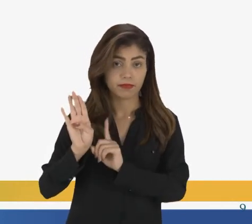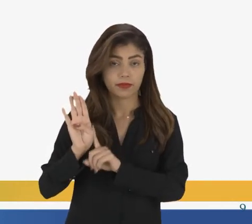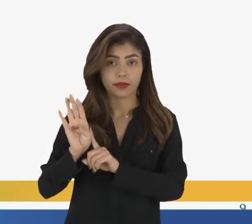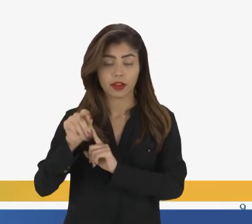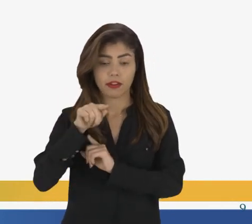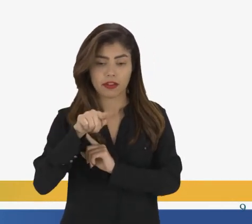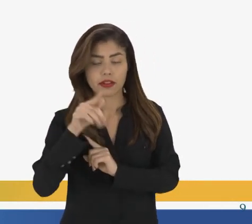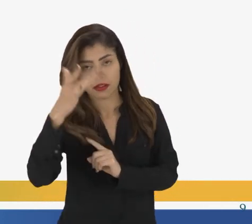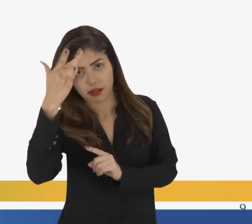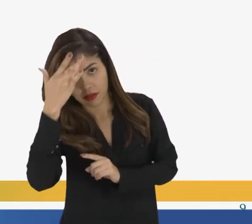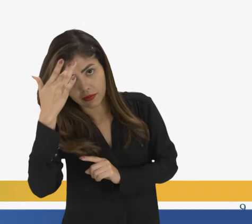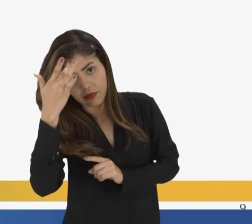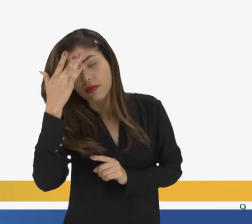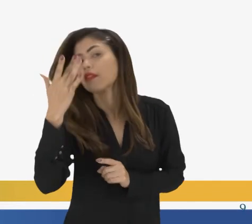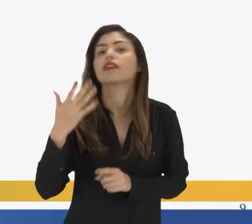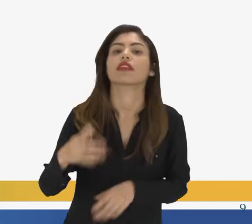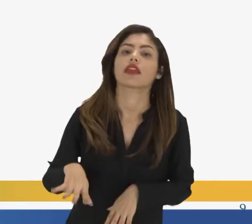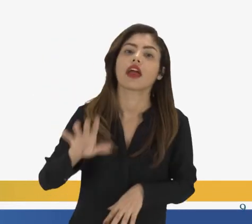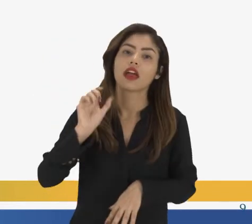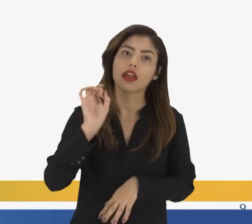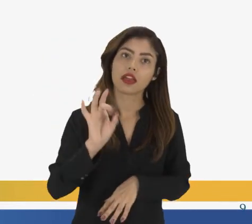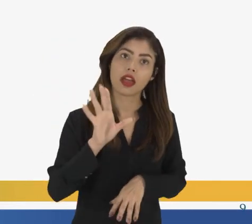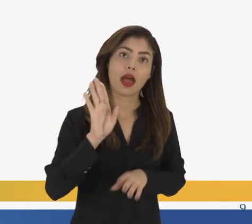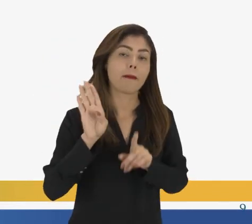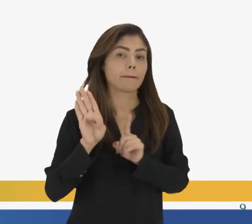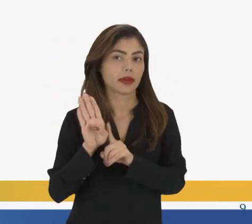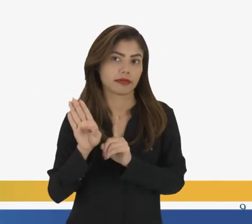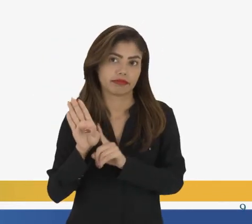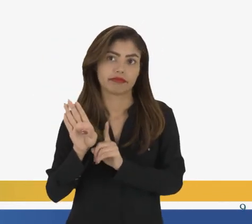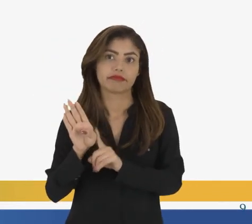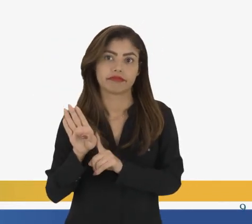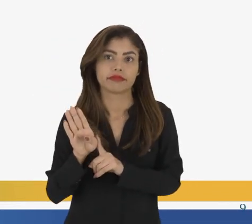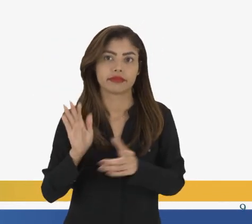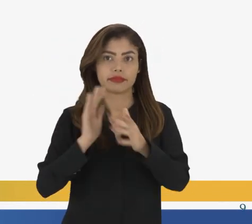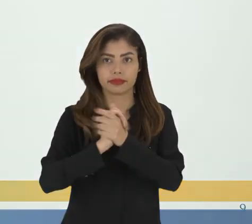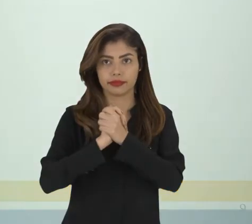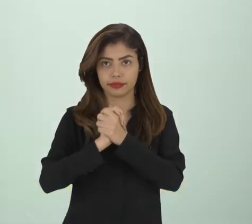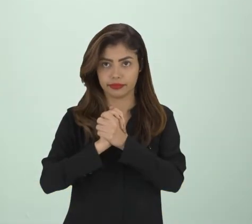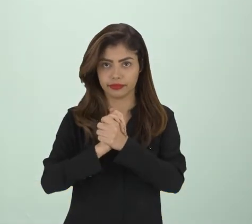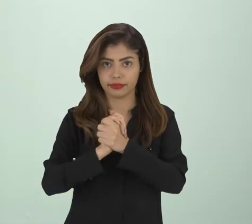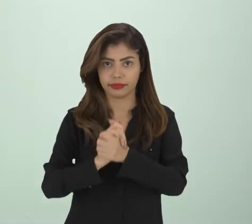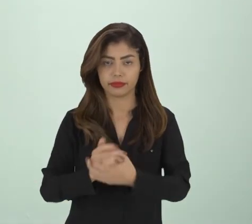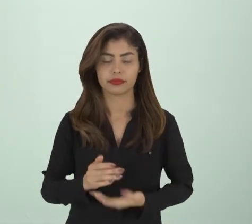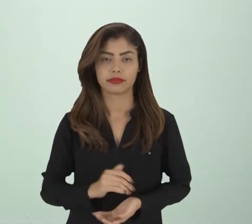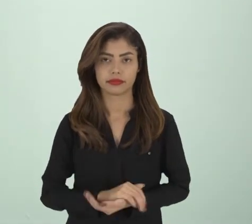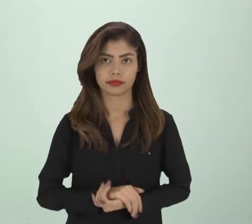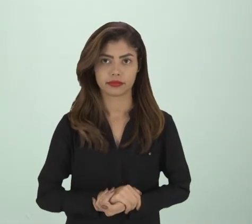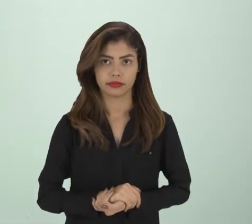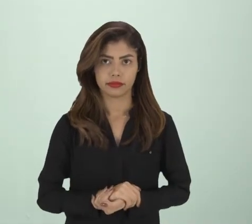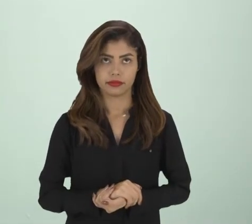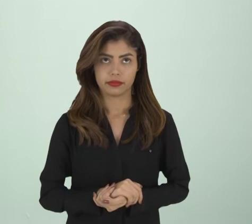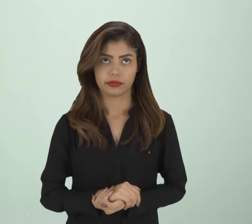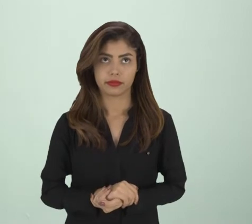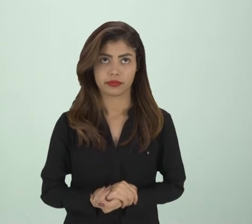B. Então, você que achava que era a alternativa B, você acertou.